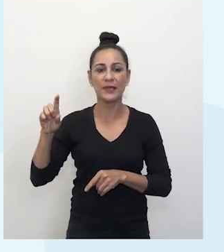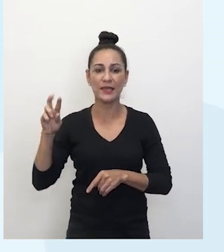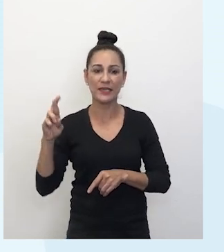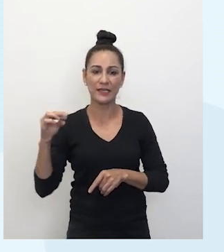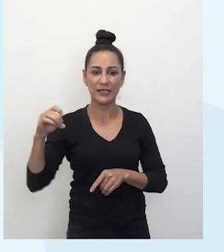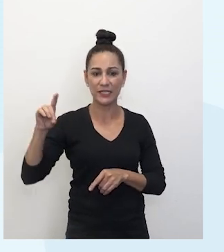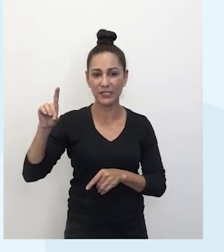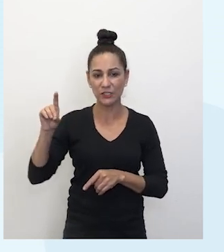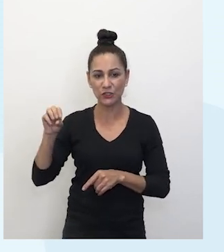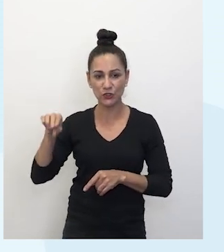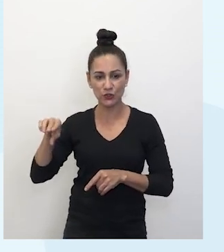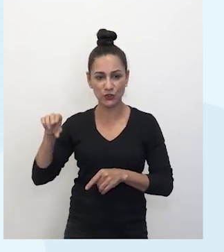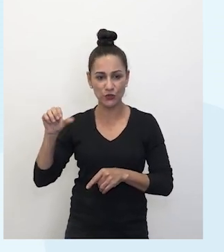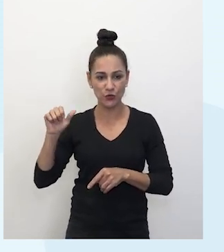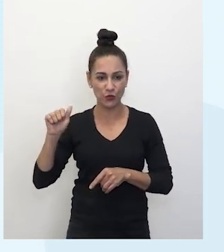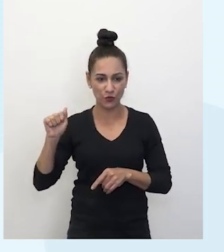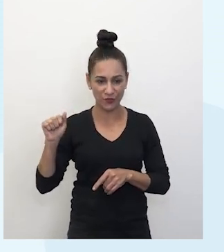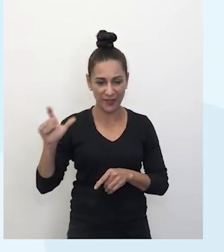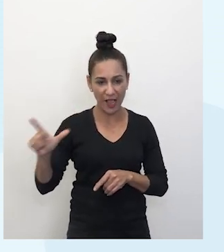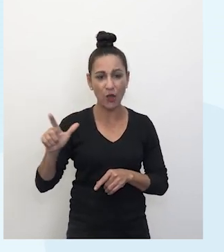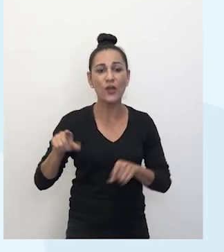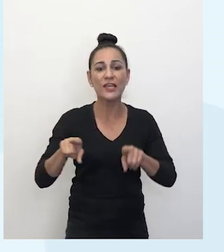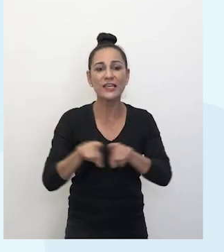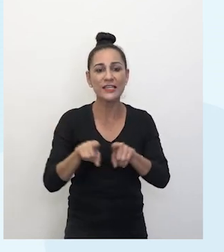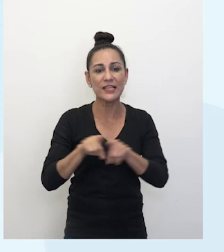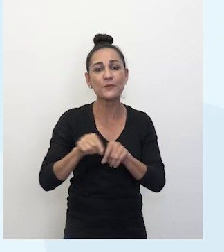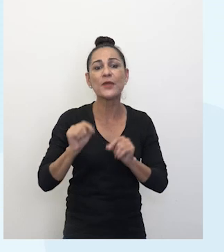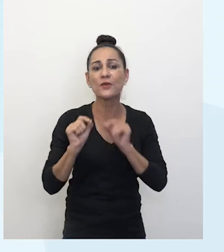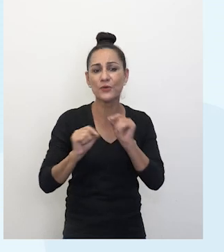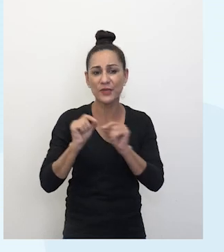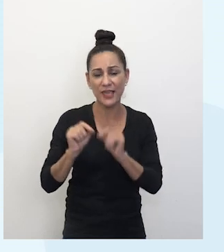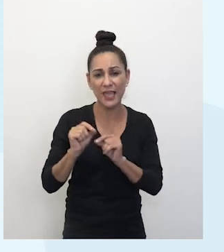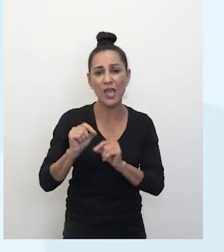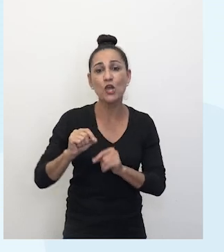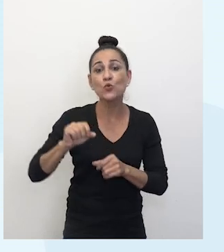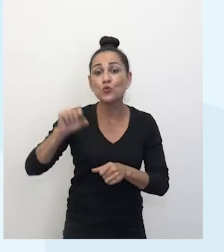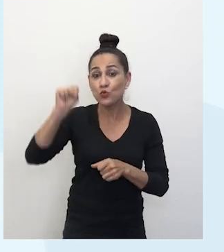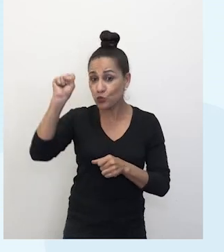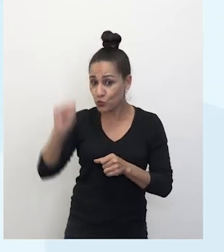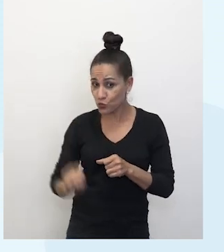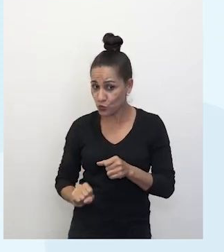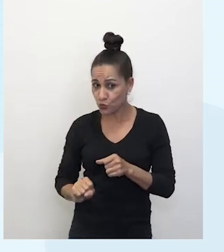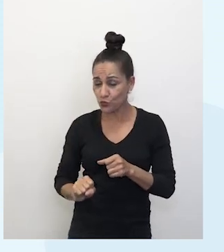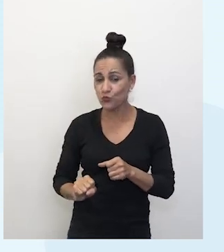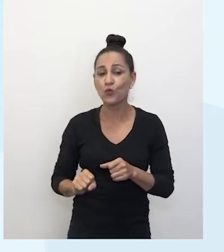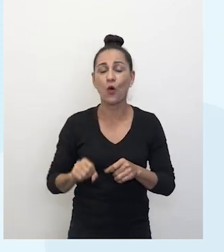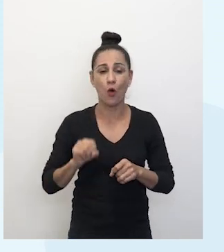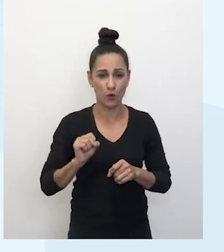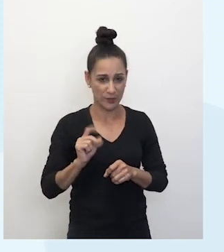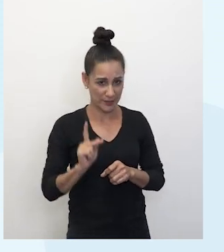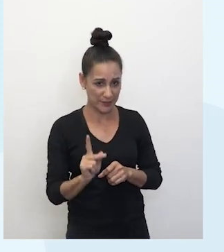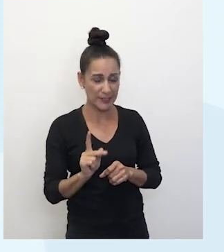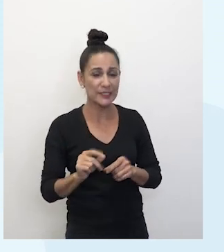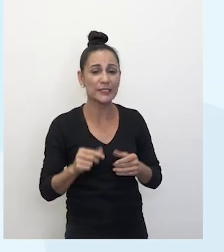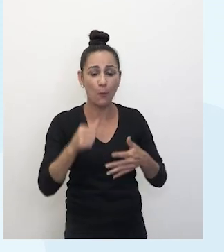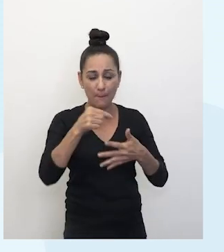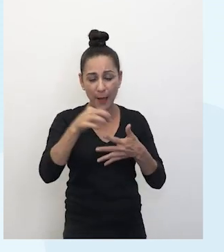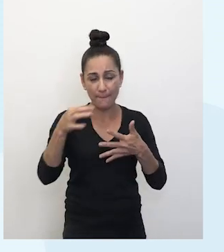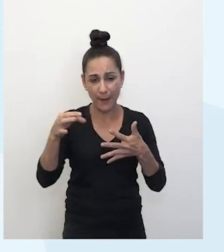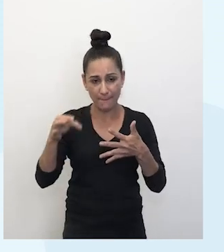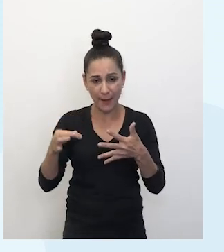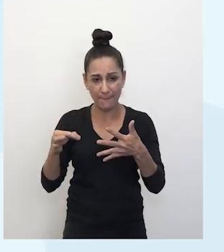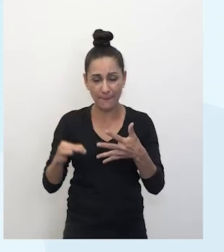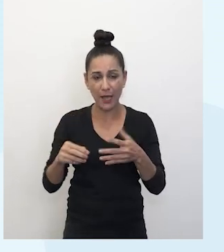do do continente africano e ao sul né Nós chamamos aí de África Meridional Tá certo então nós temos aí a